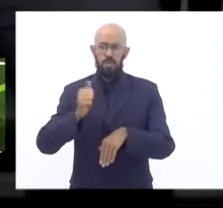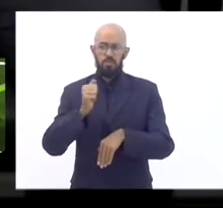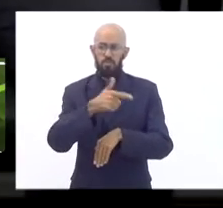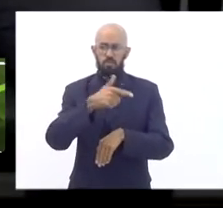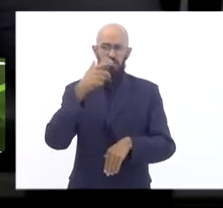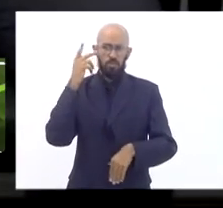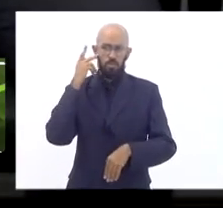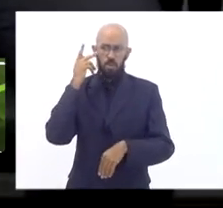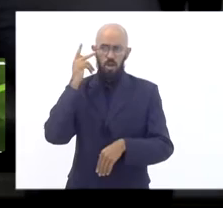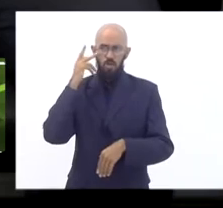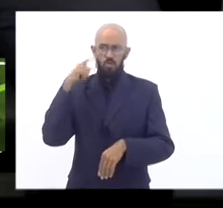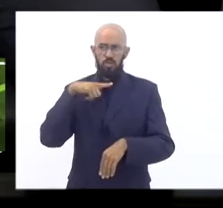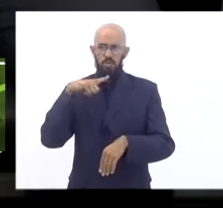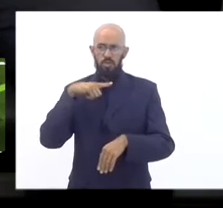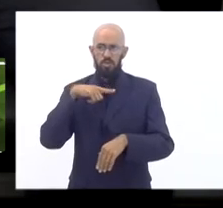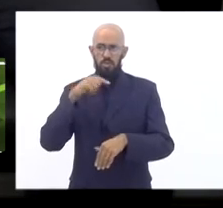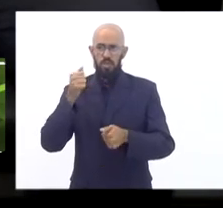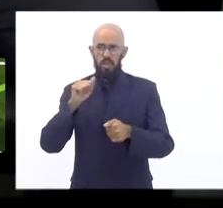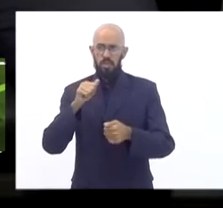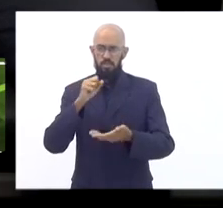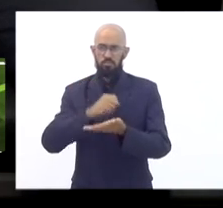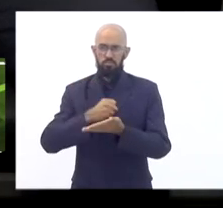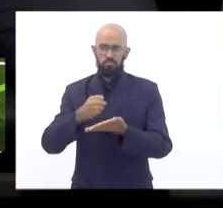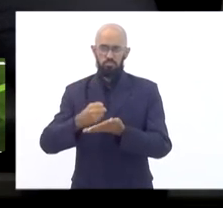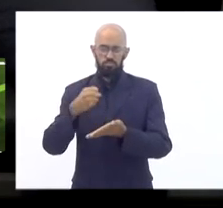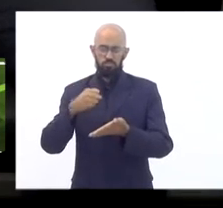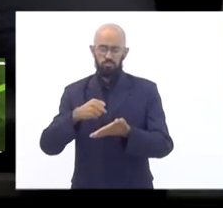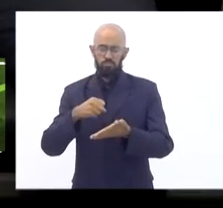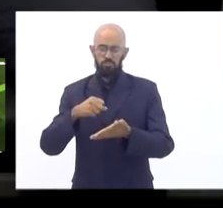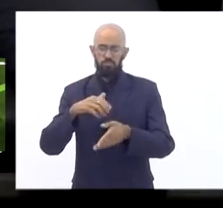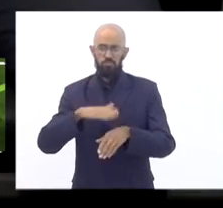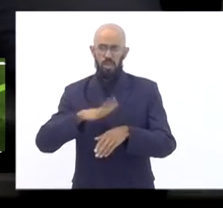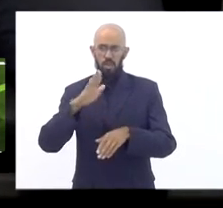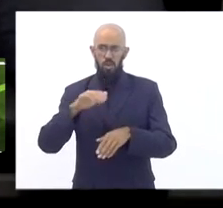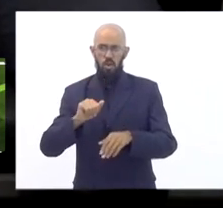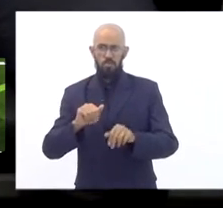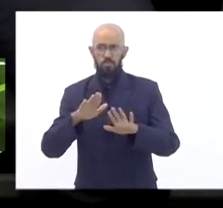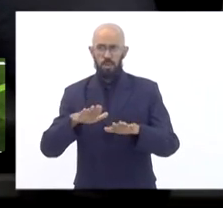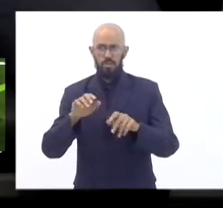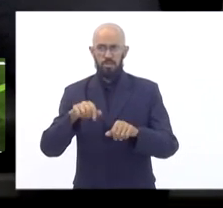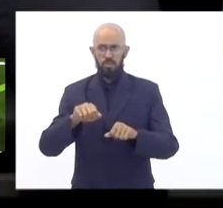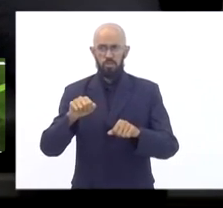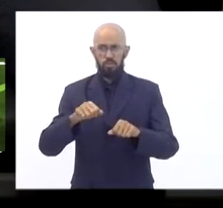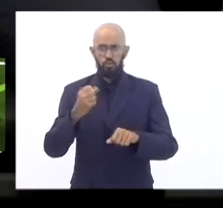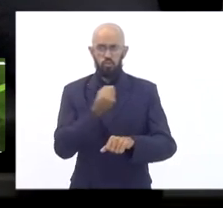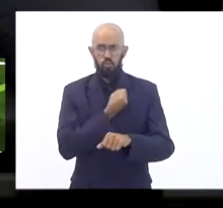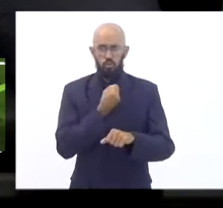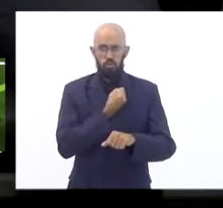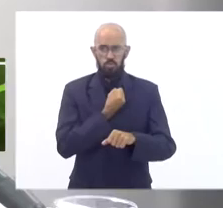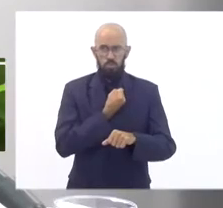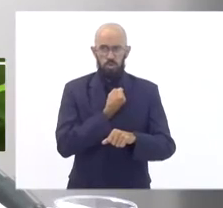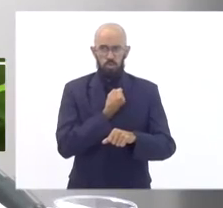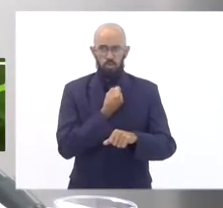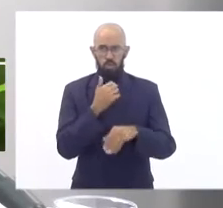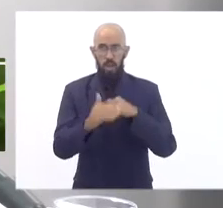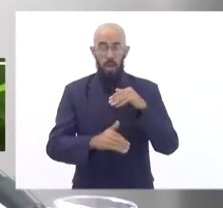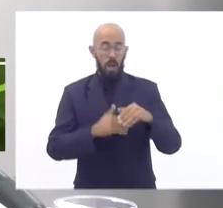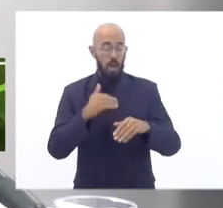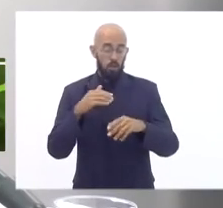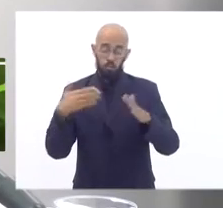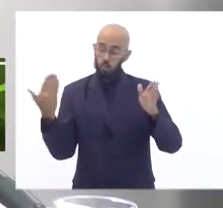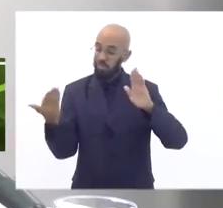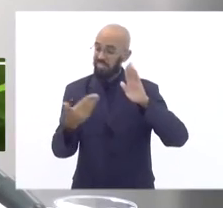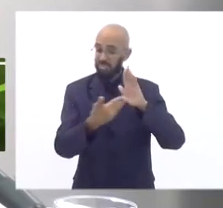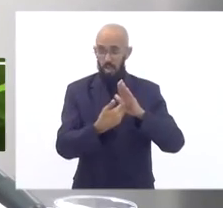tem um estoque de empregos com carteira assinada maior, Luiz Paulo, que o nosso, mas mesmo assim o Rio de Janeiro, em números absolutos, não relativos, absolutos, perdeu mais emprego com